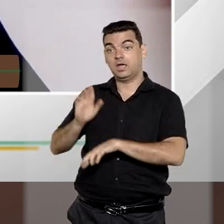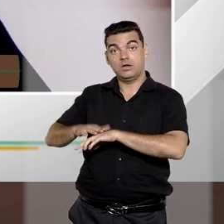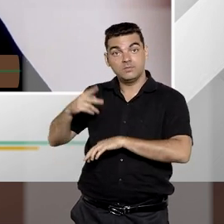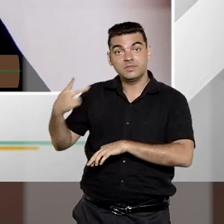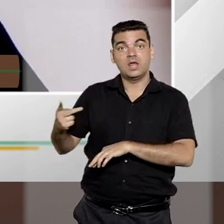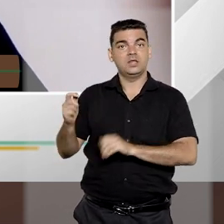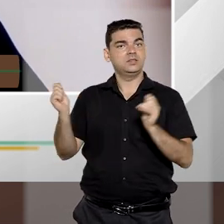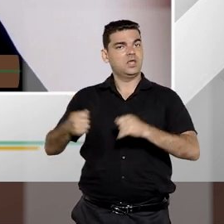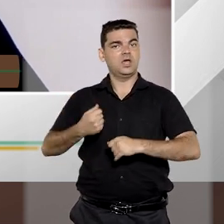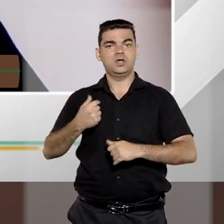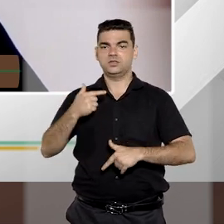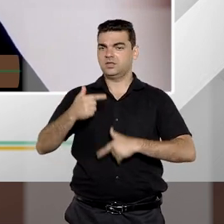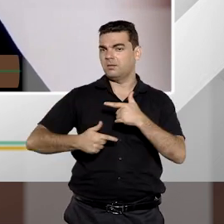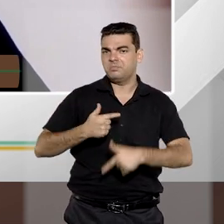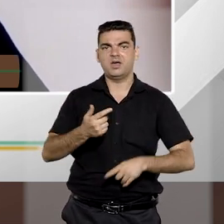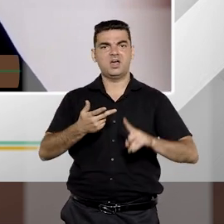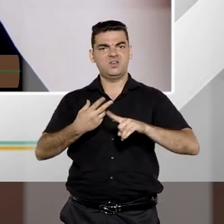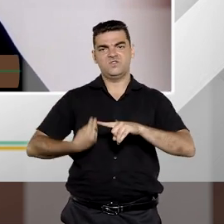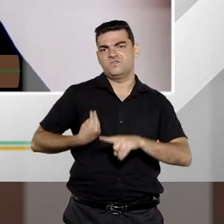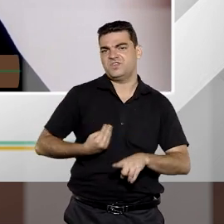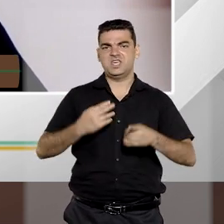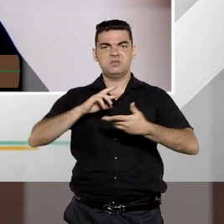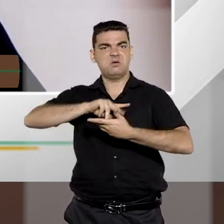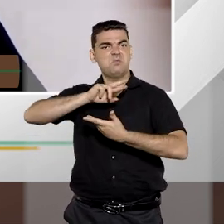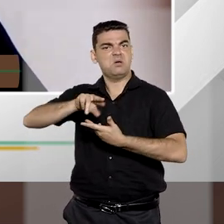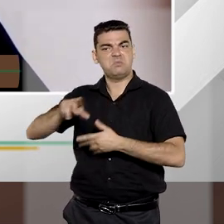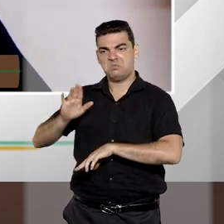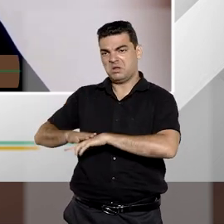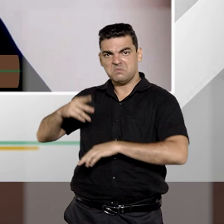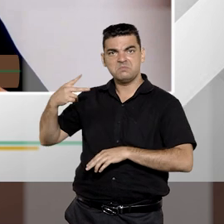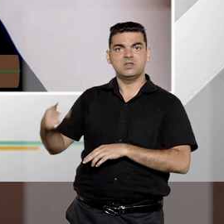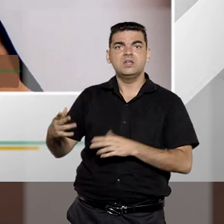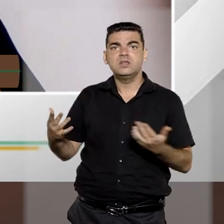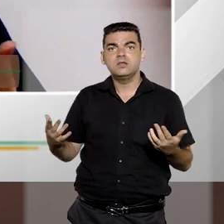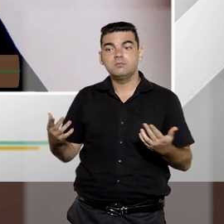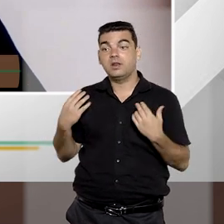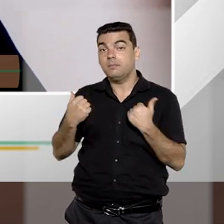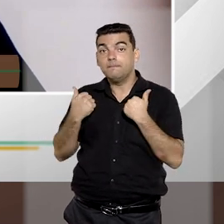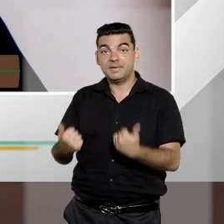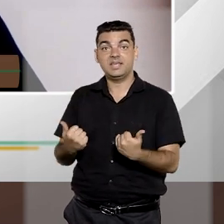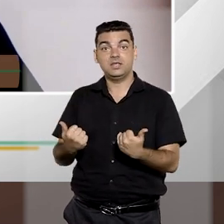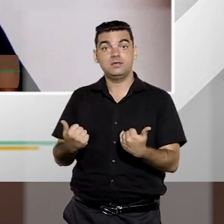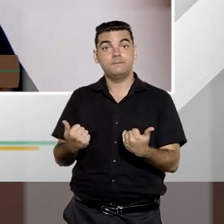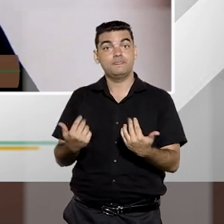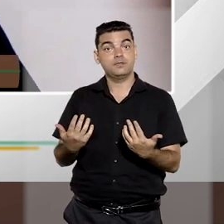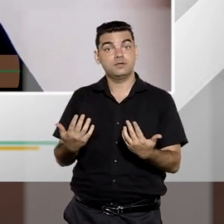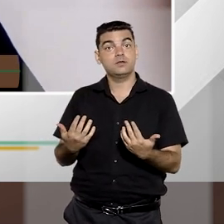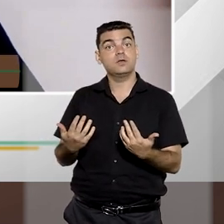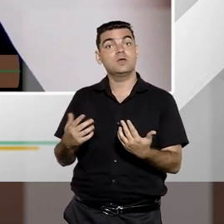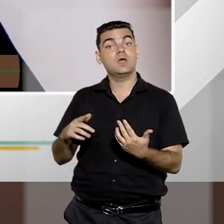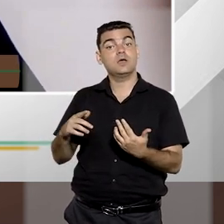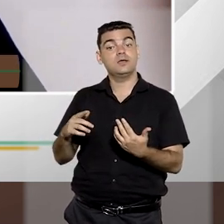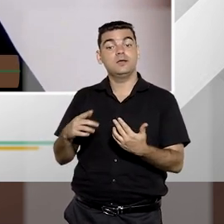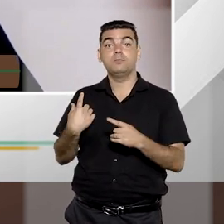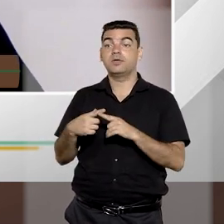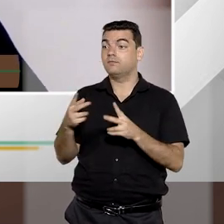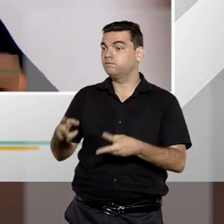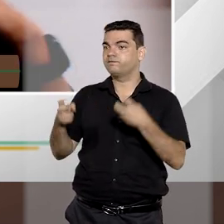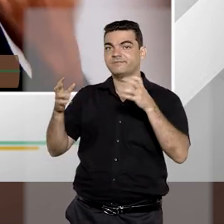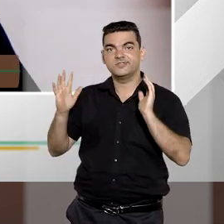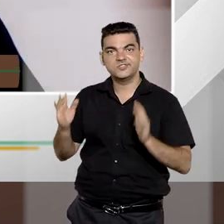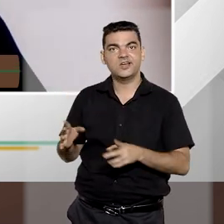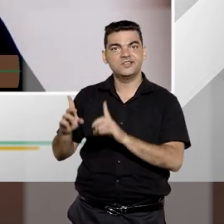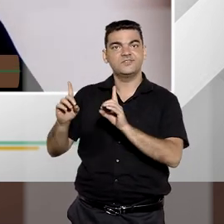com autonomia, a gente sempre ressalta isso, como que aquela pessoa com deficiência vai viver com autonomia? Ou seja, você identifica ali a deficiência